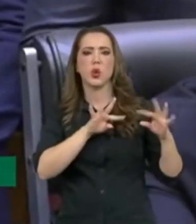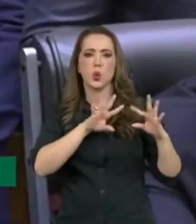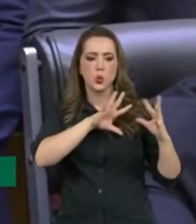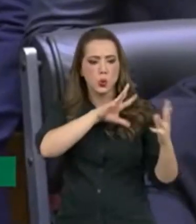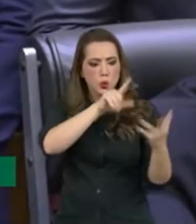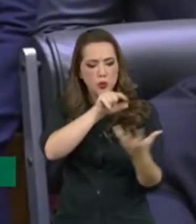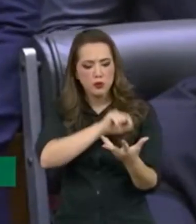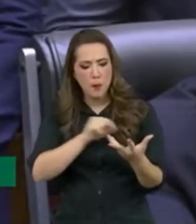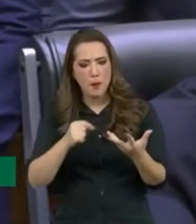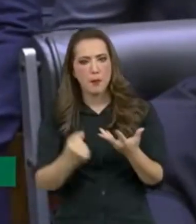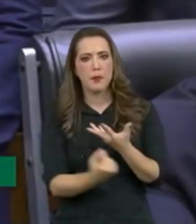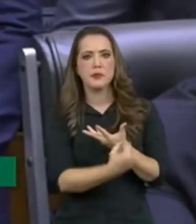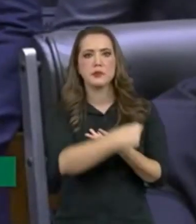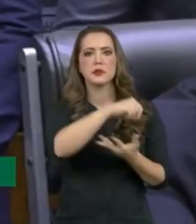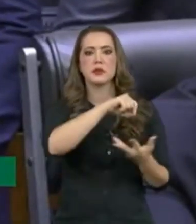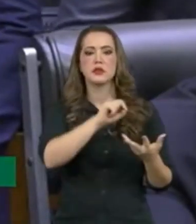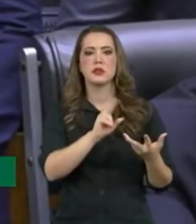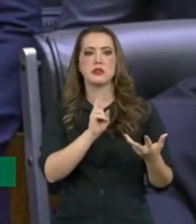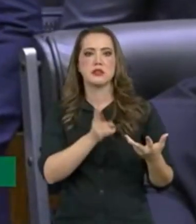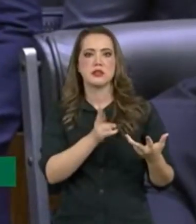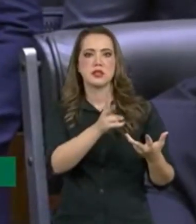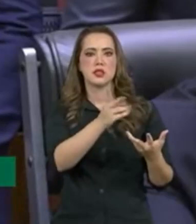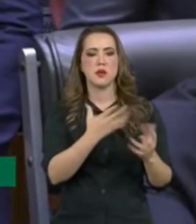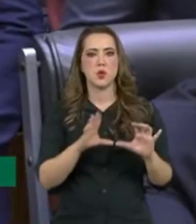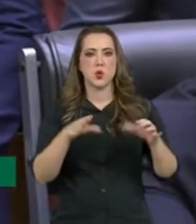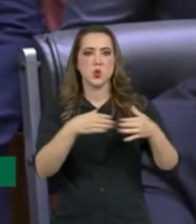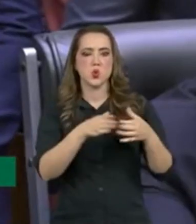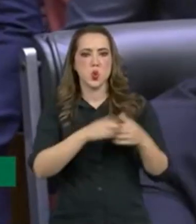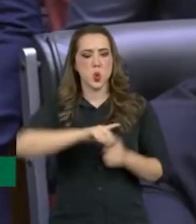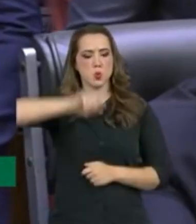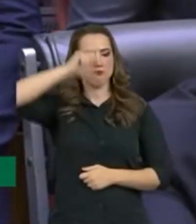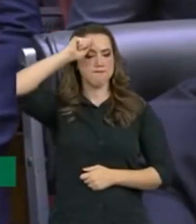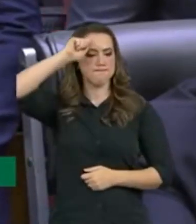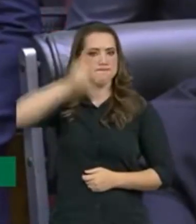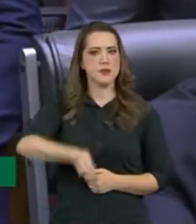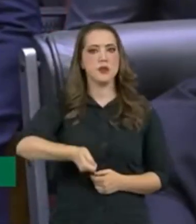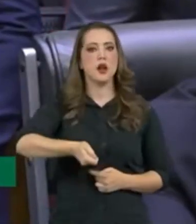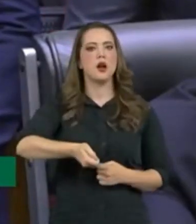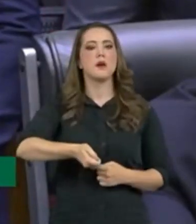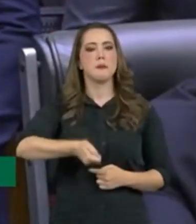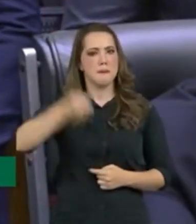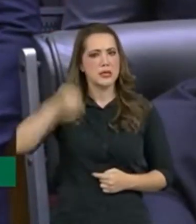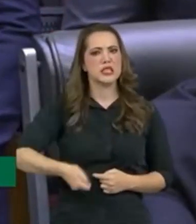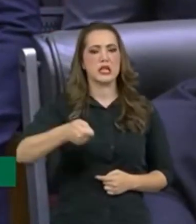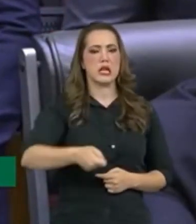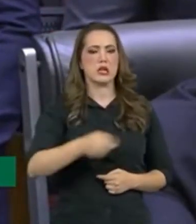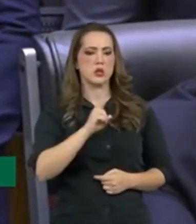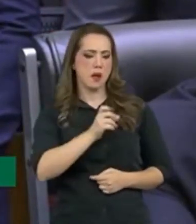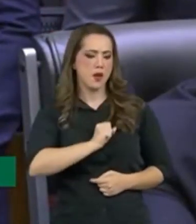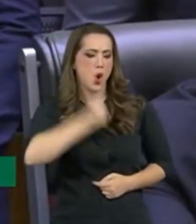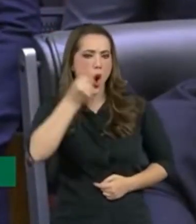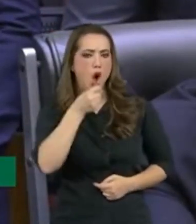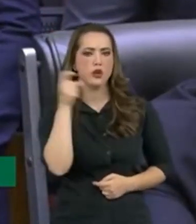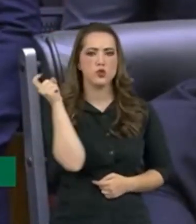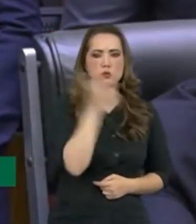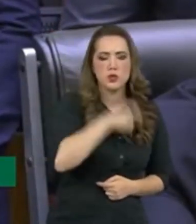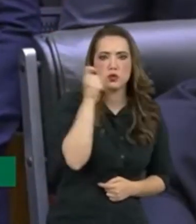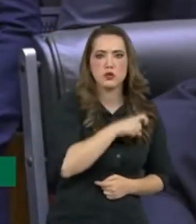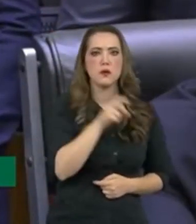planeta. Articula-se uma onda de extremismo autoritário que dissemina o ódio e a mentira